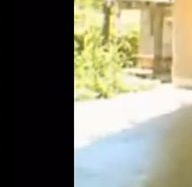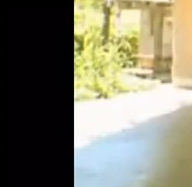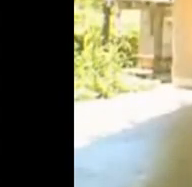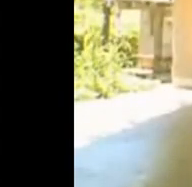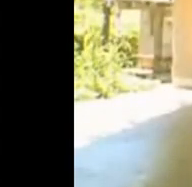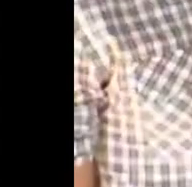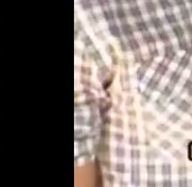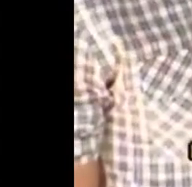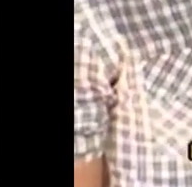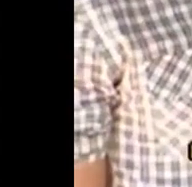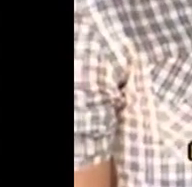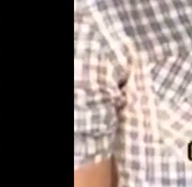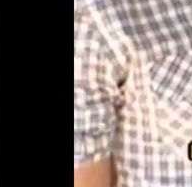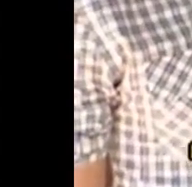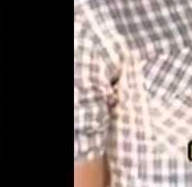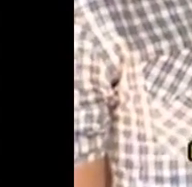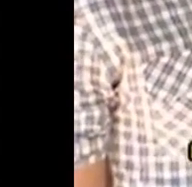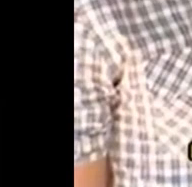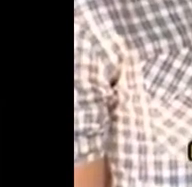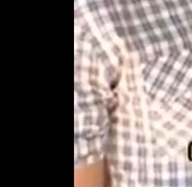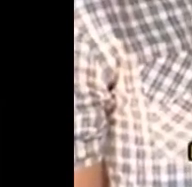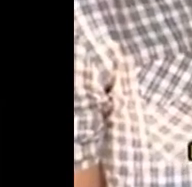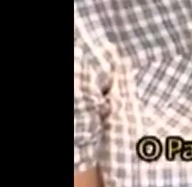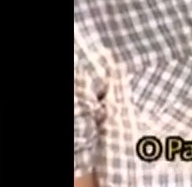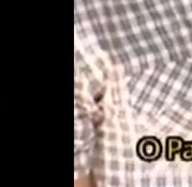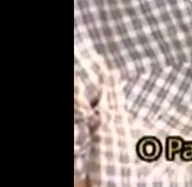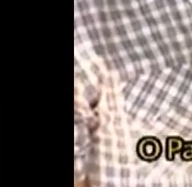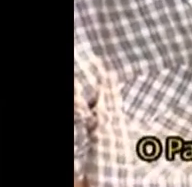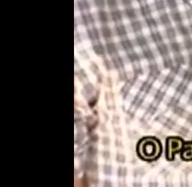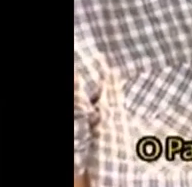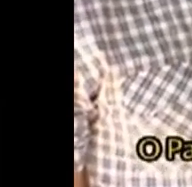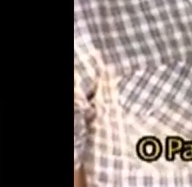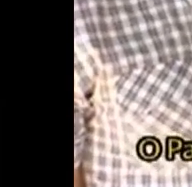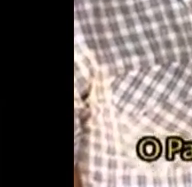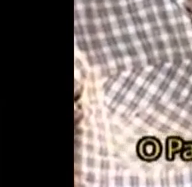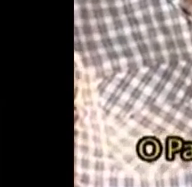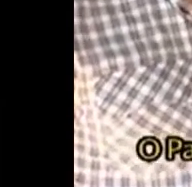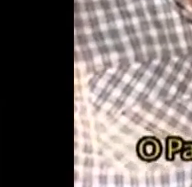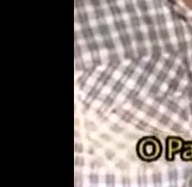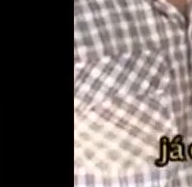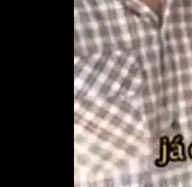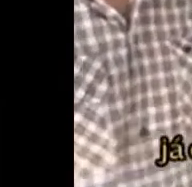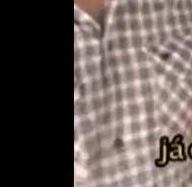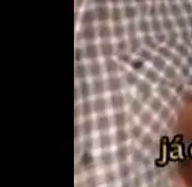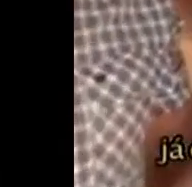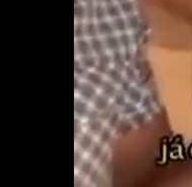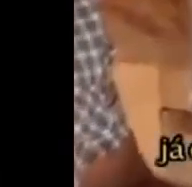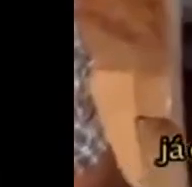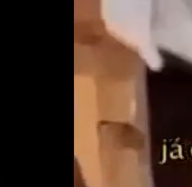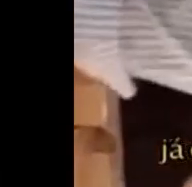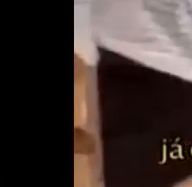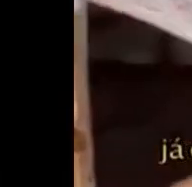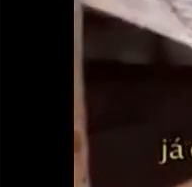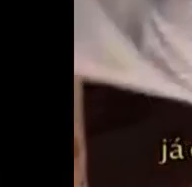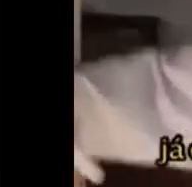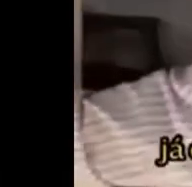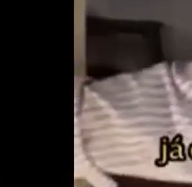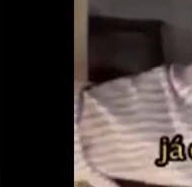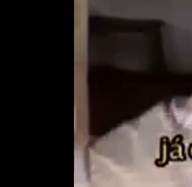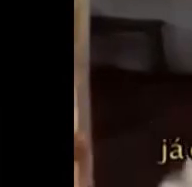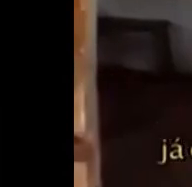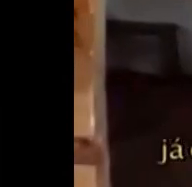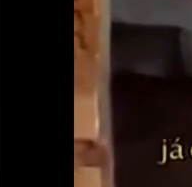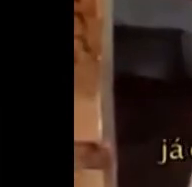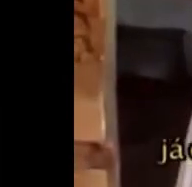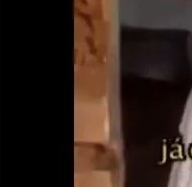nos preparativos, mas as coisas já estão acontecendo, né? O Parque do Povo está lá sendo montado, o sítio São João já está aqui já nos